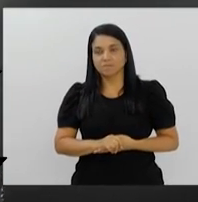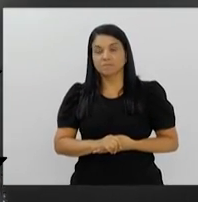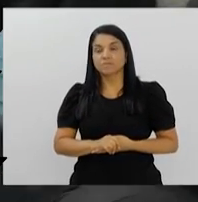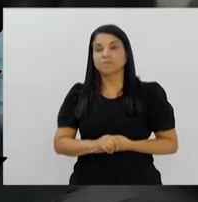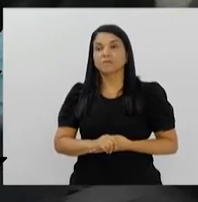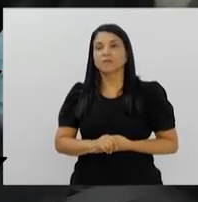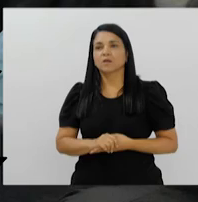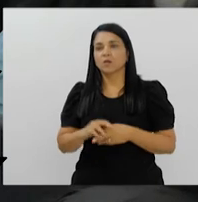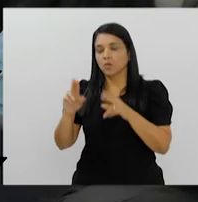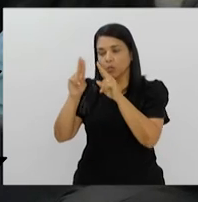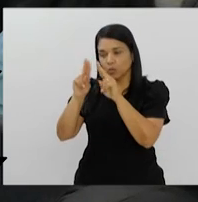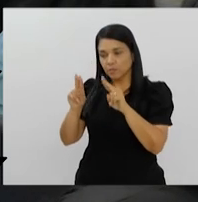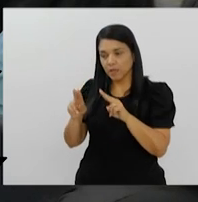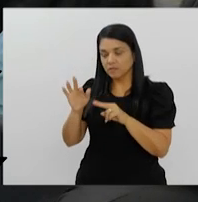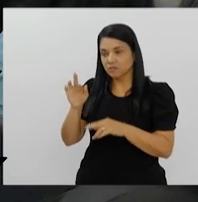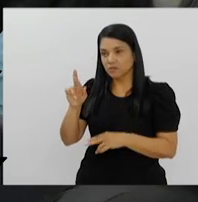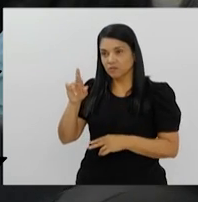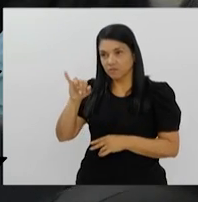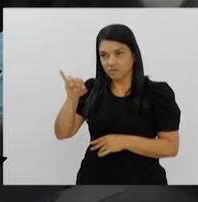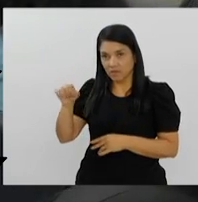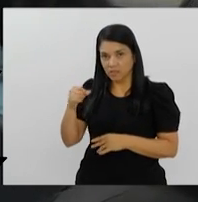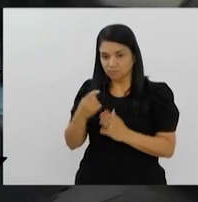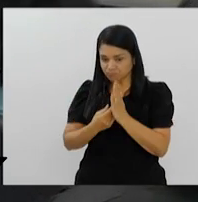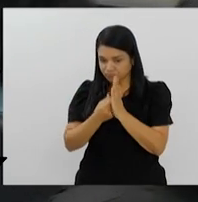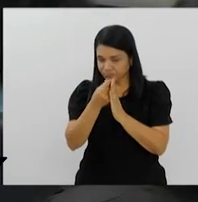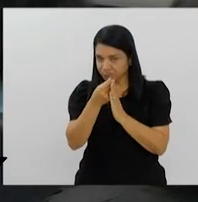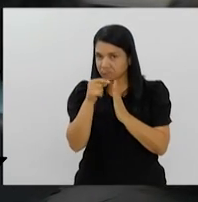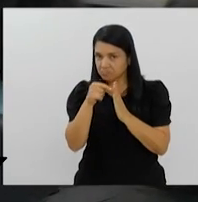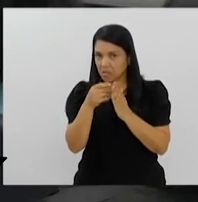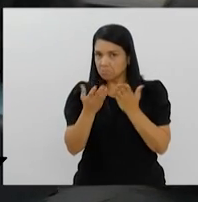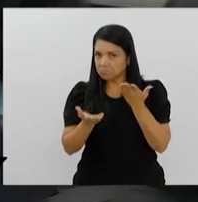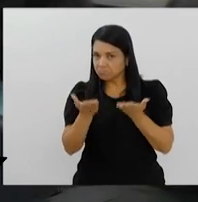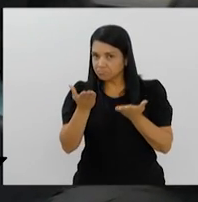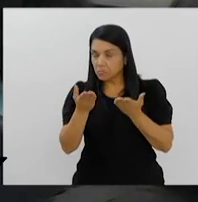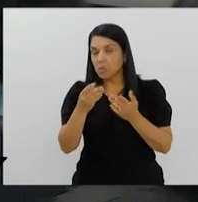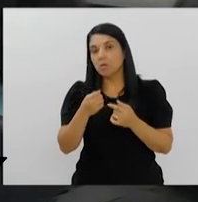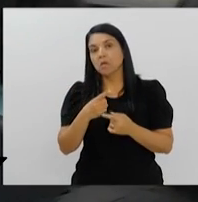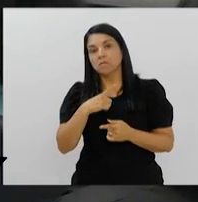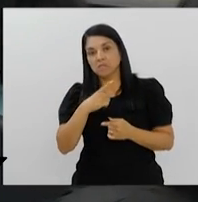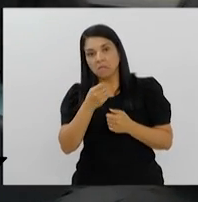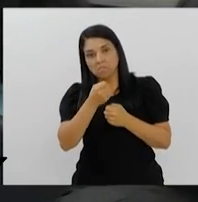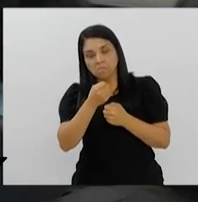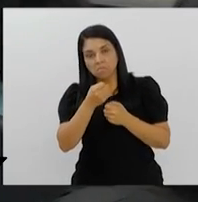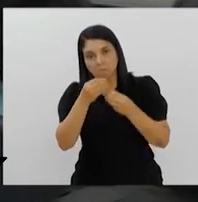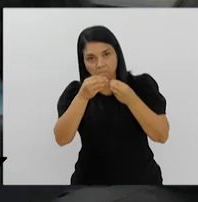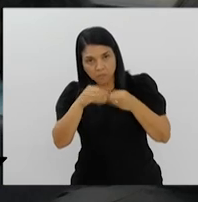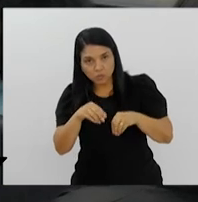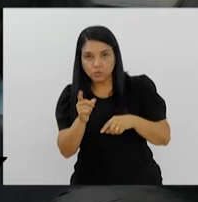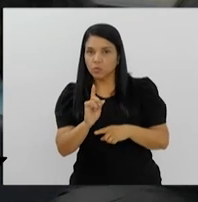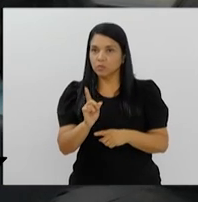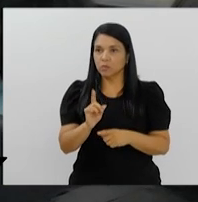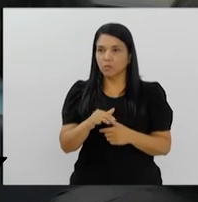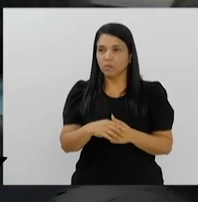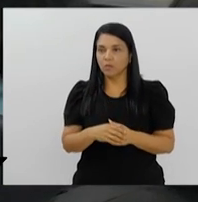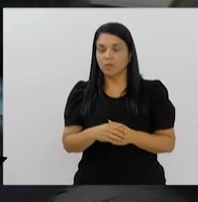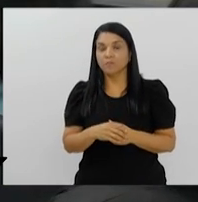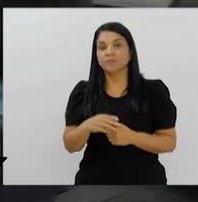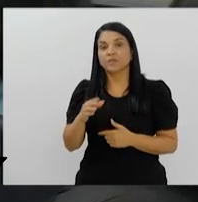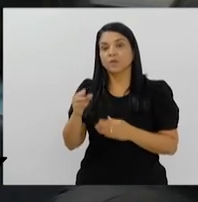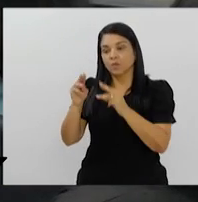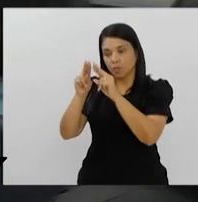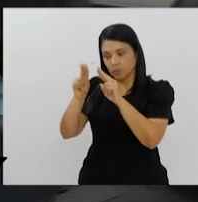Ferd tá com a saúde financeira equilibrada tem prejuízo ou não a Unimed